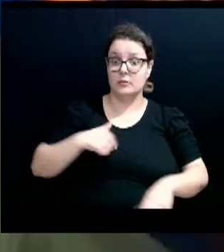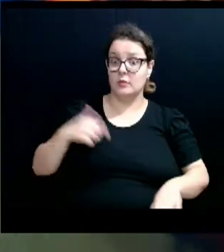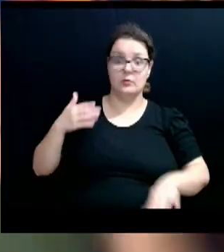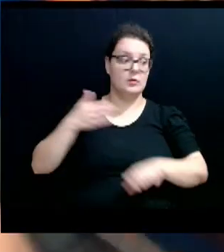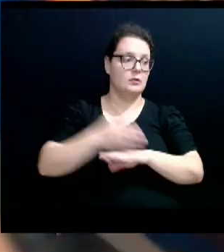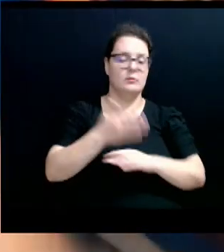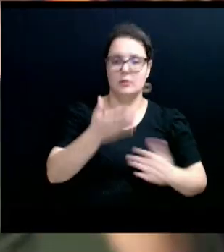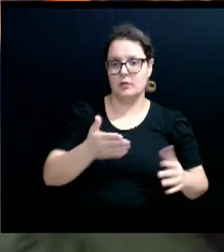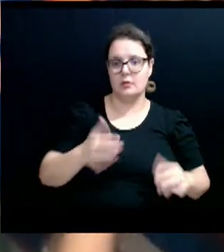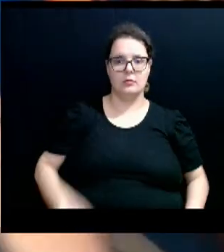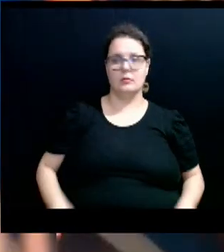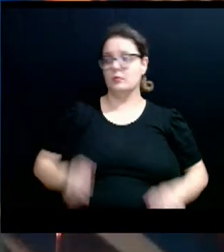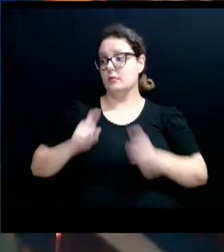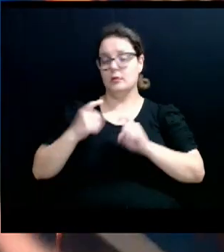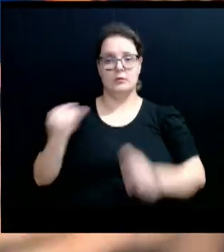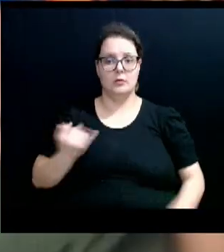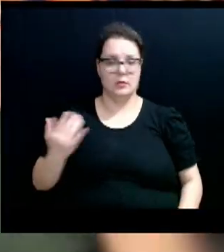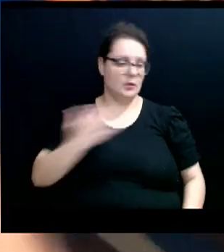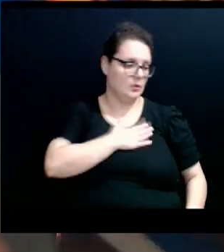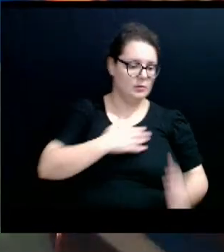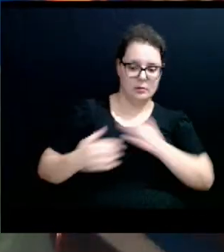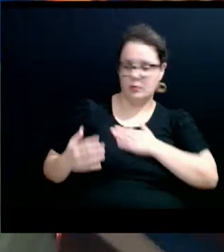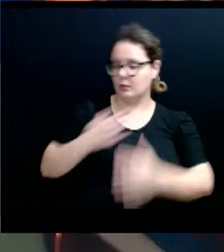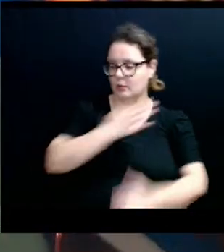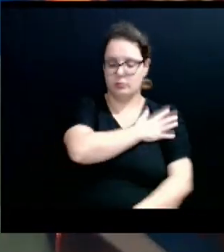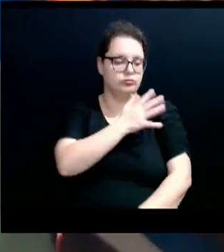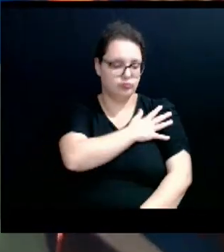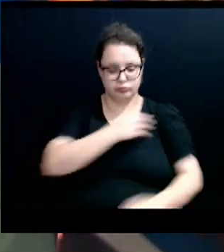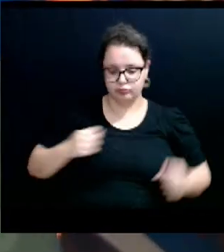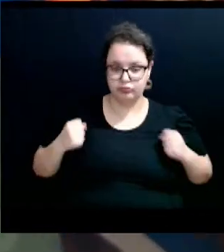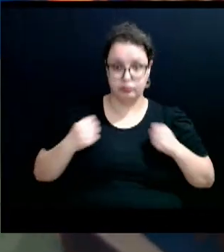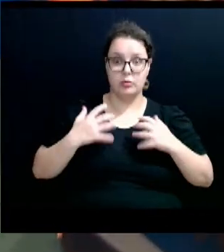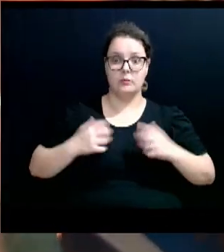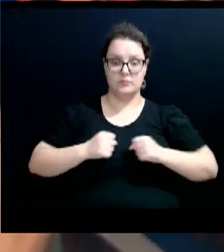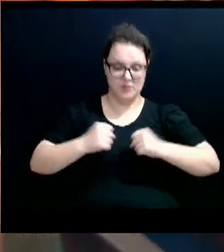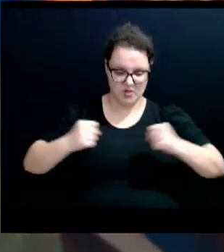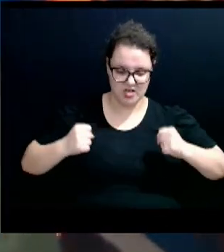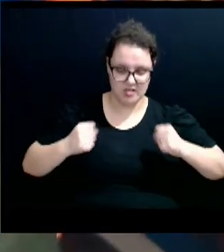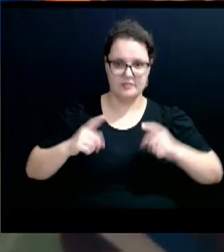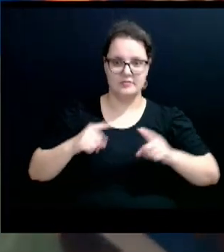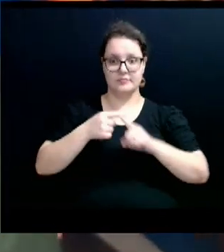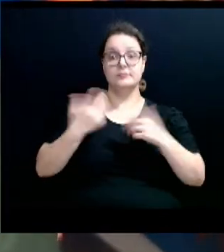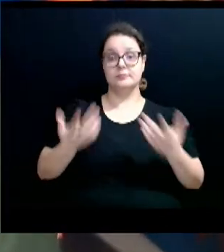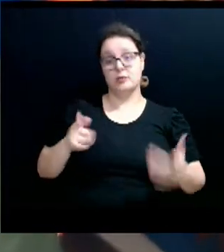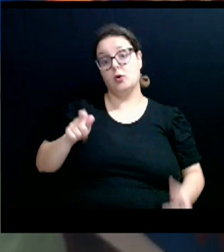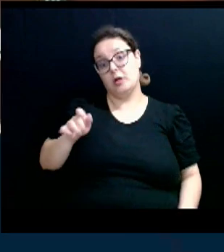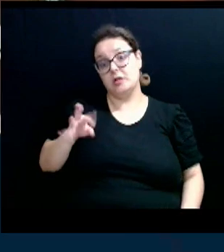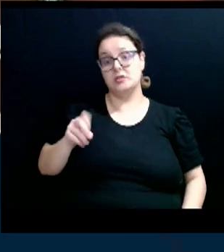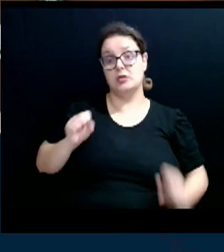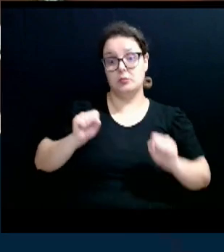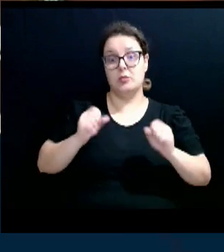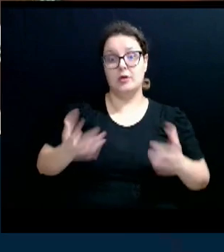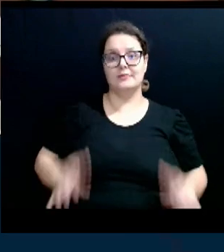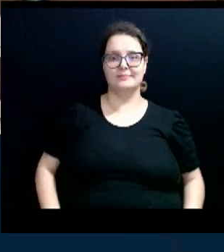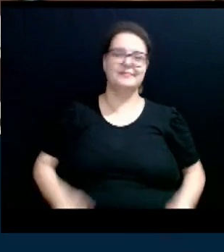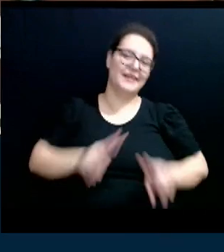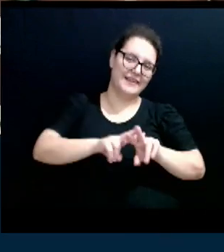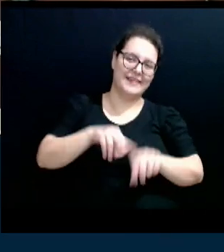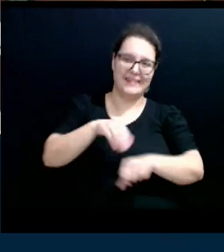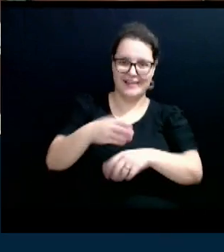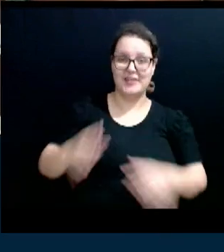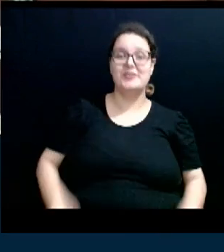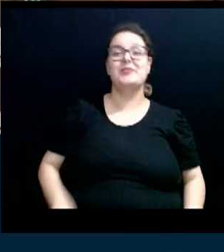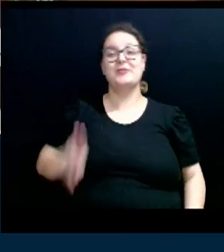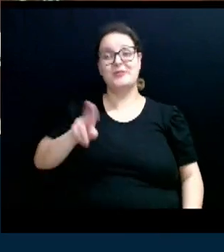reunião importante, eu vou fazer o gatilho positivo. Fica a dica. Uau, adoro